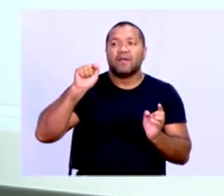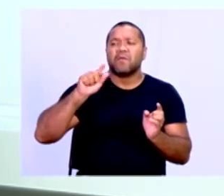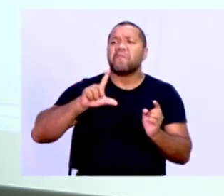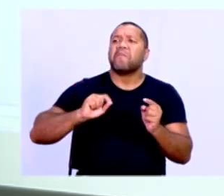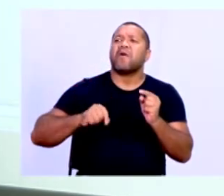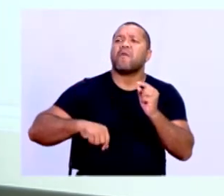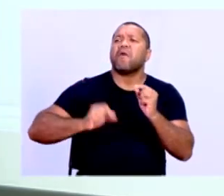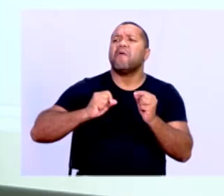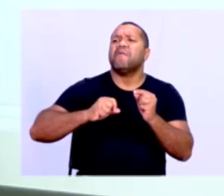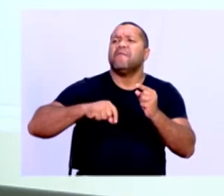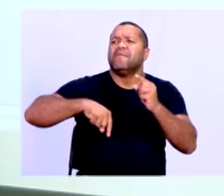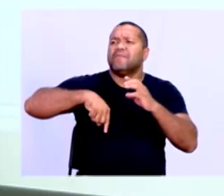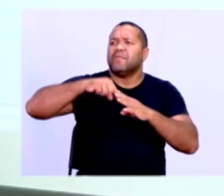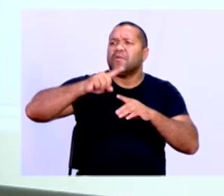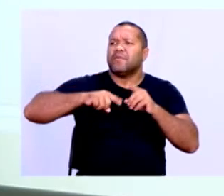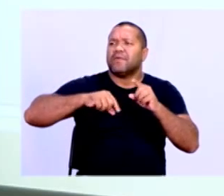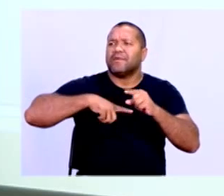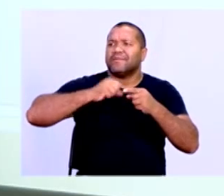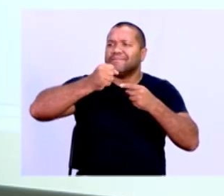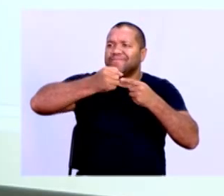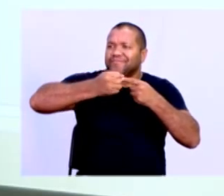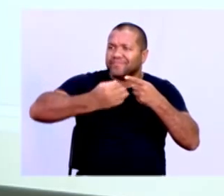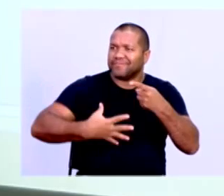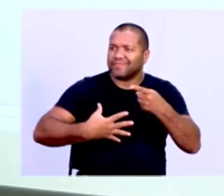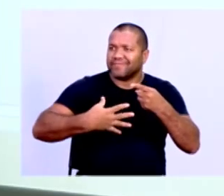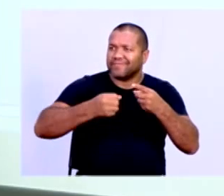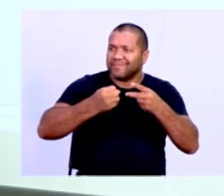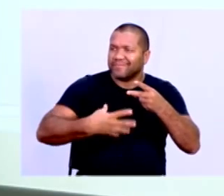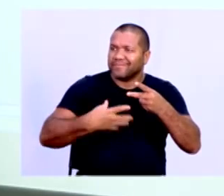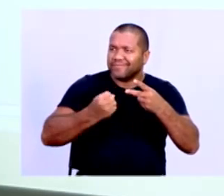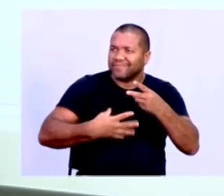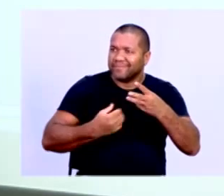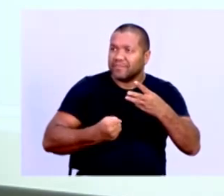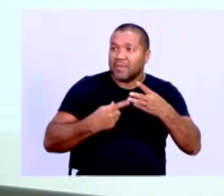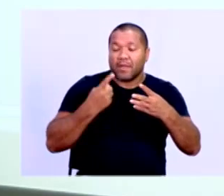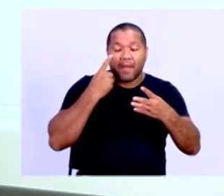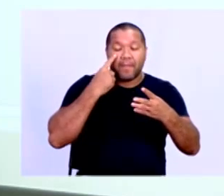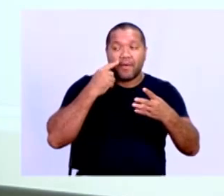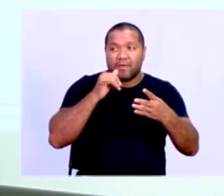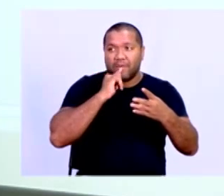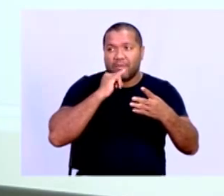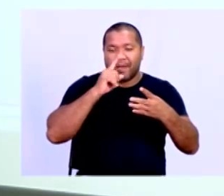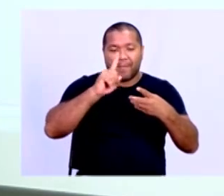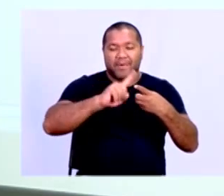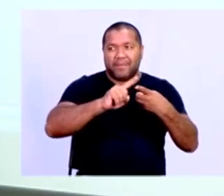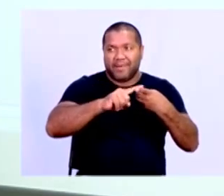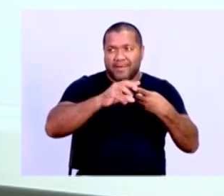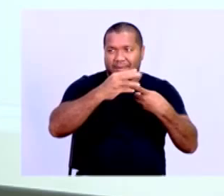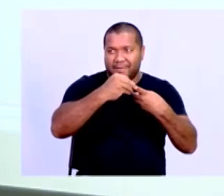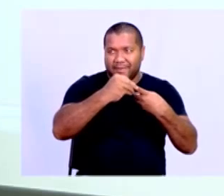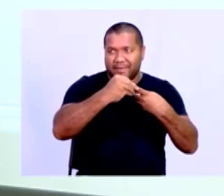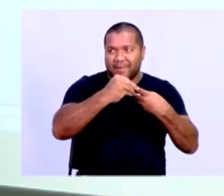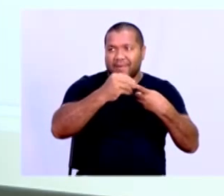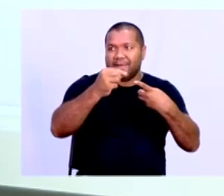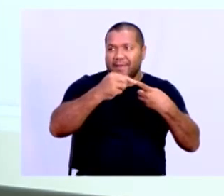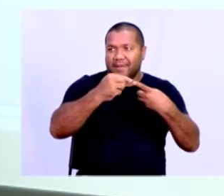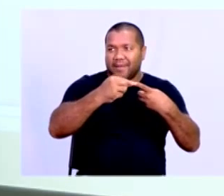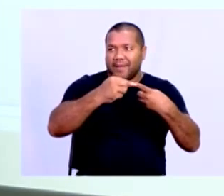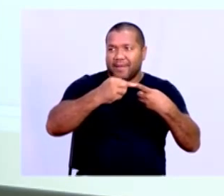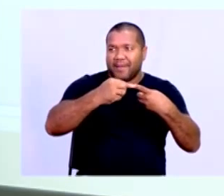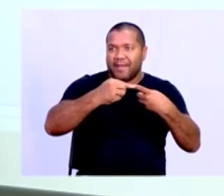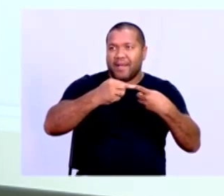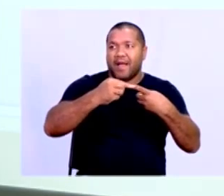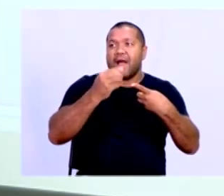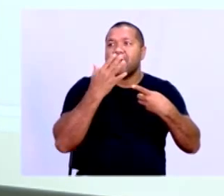crio aos meus objetos? Então, a primeira caneta, eu posso dizer que o atributo dela é